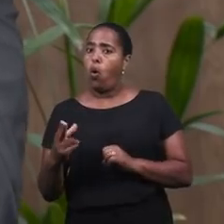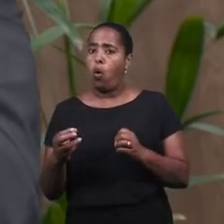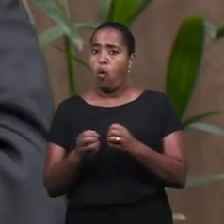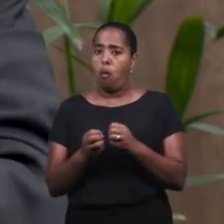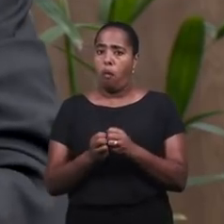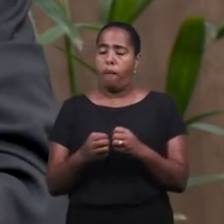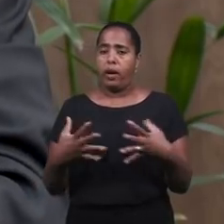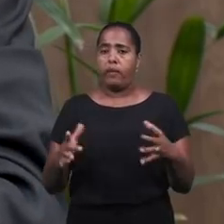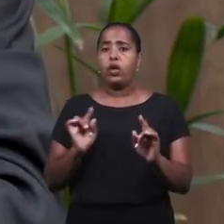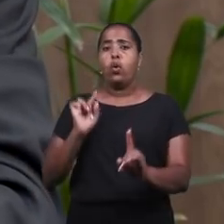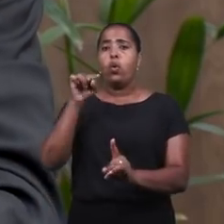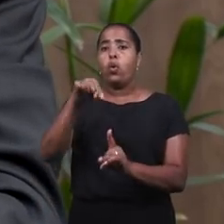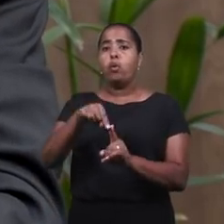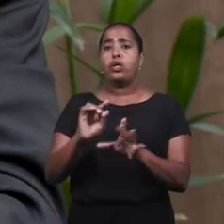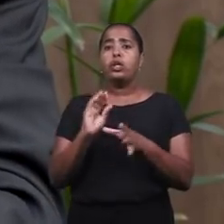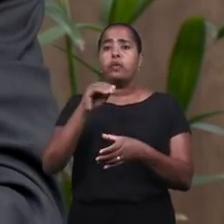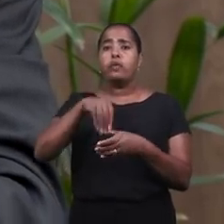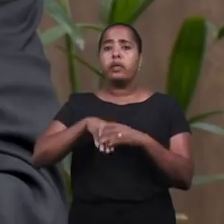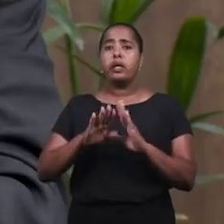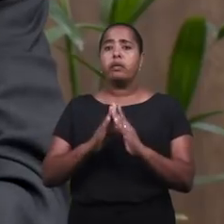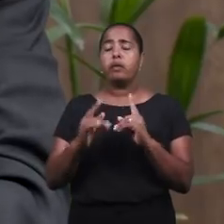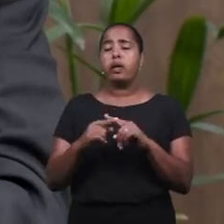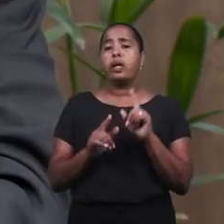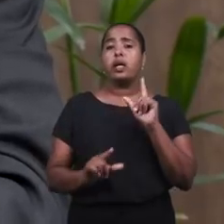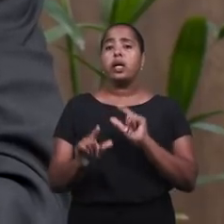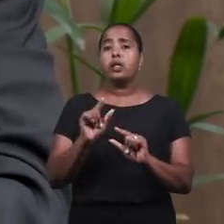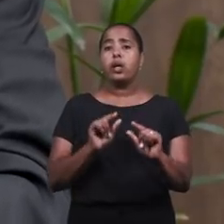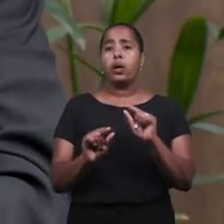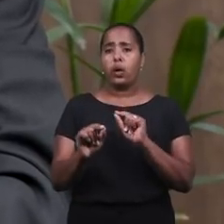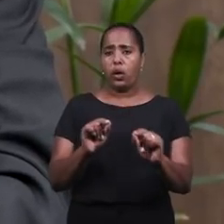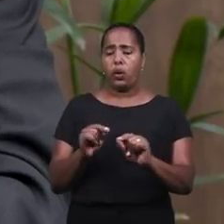a maravilha, ela tem como objetivo na igreja